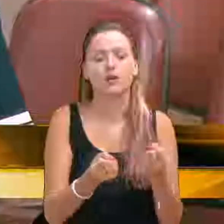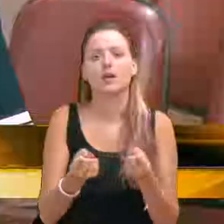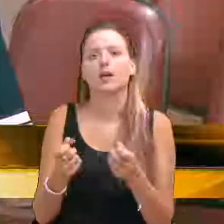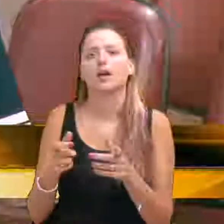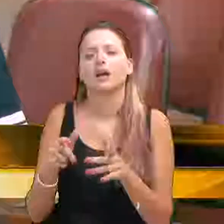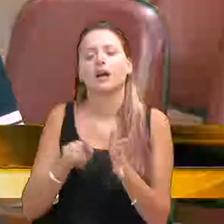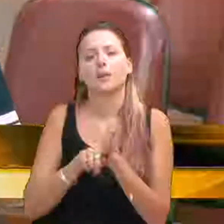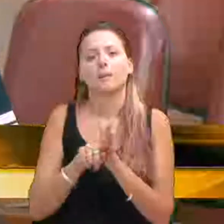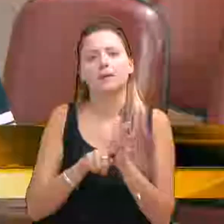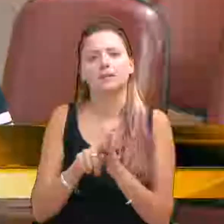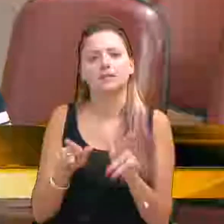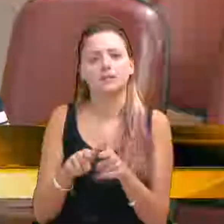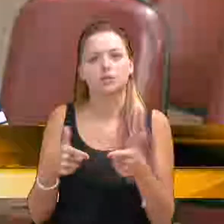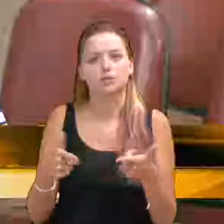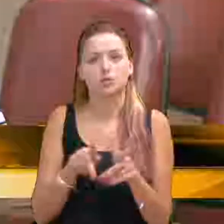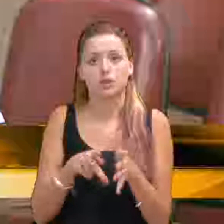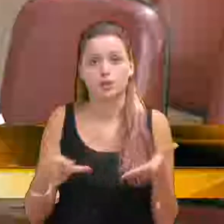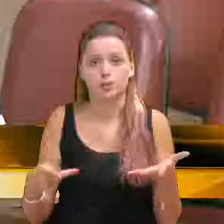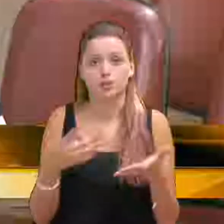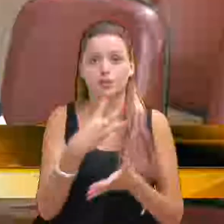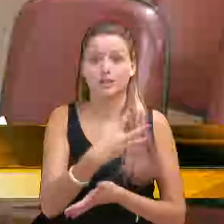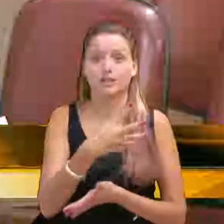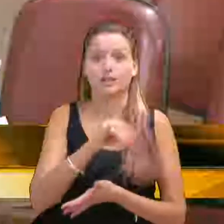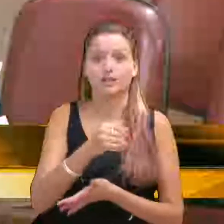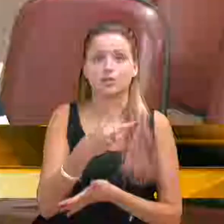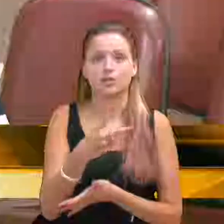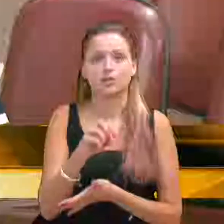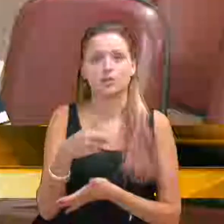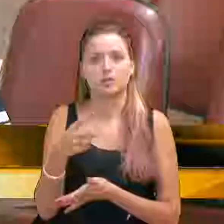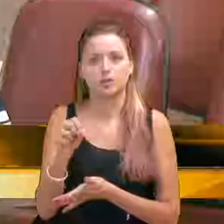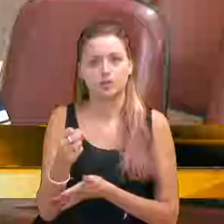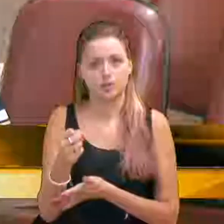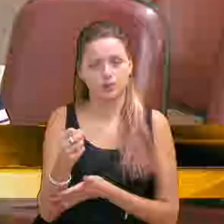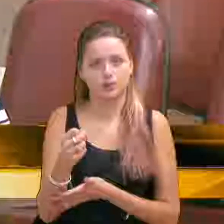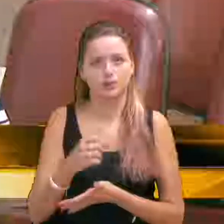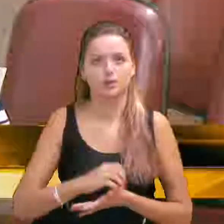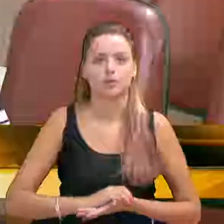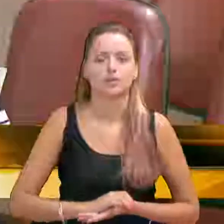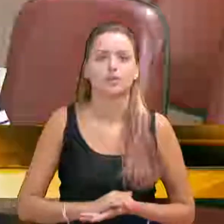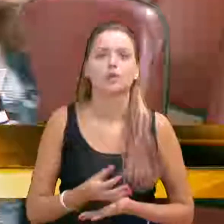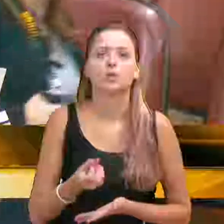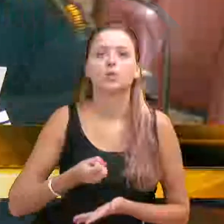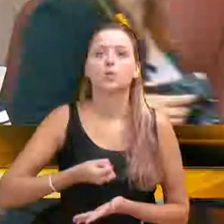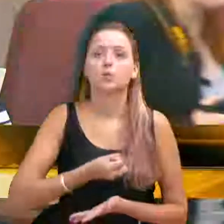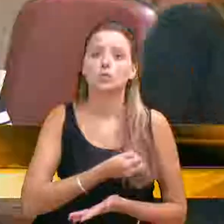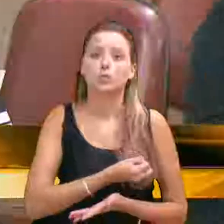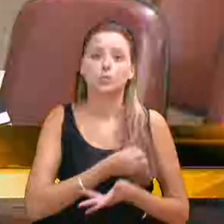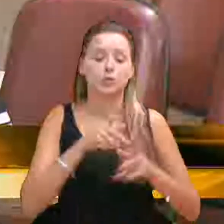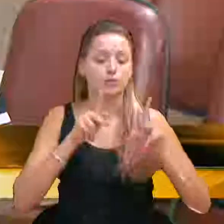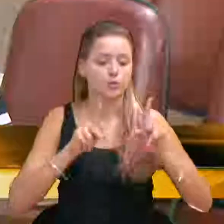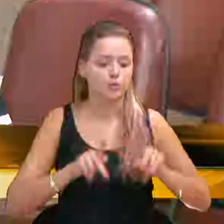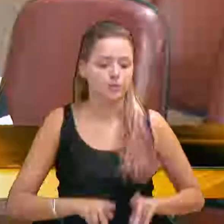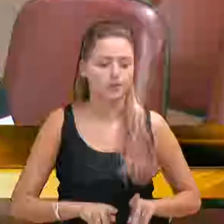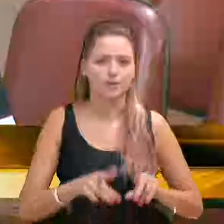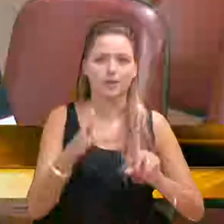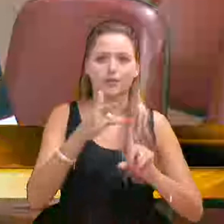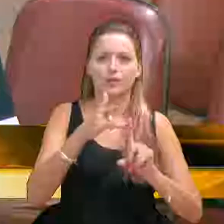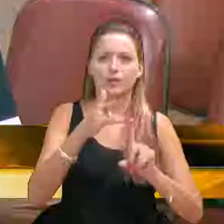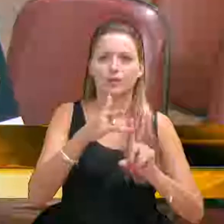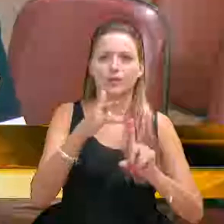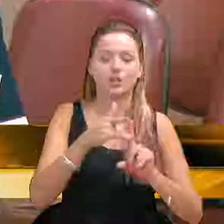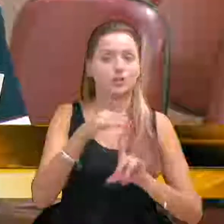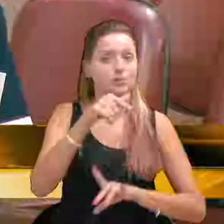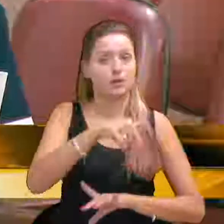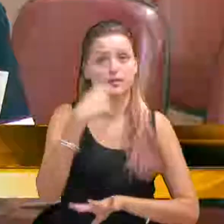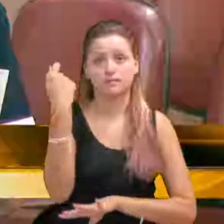Jornal Pioneiro do dia 3 de janeiro de 2018, o número de vítimas nas rodovias da Serra Gaúcha